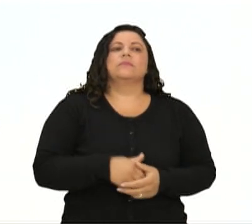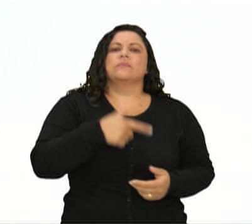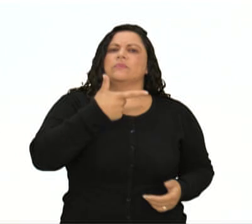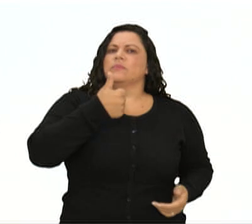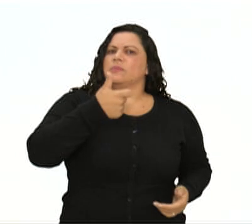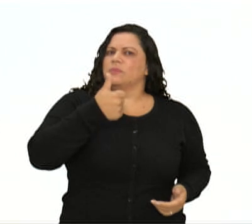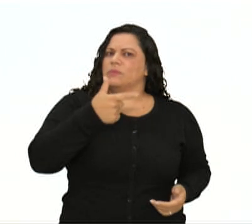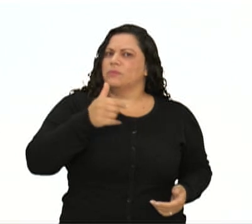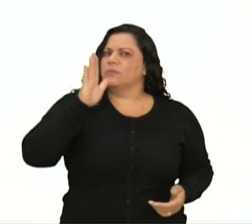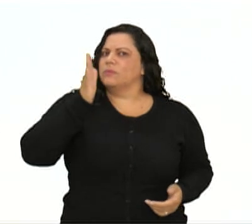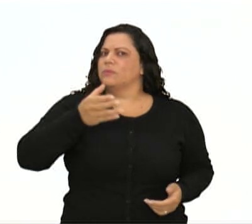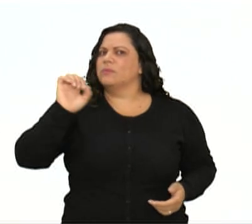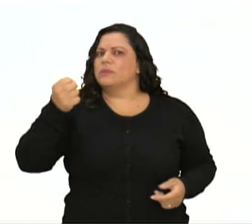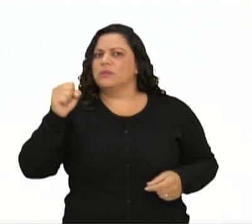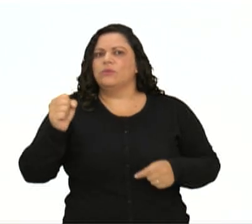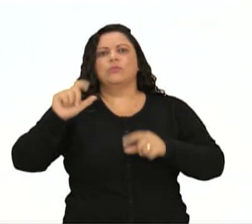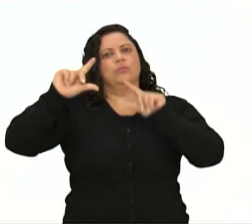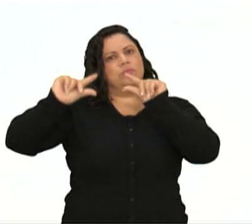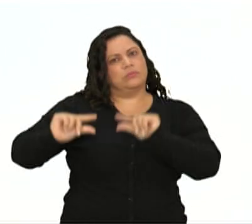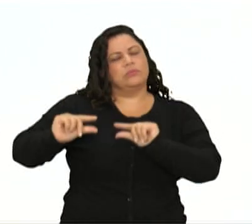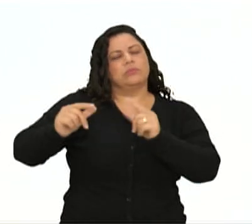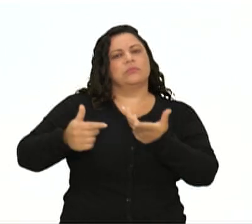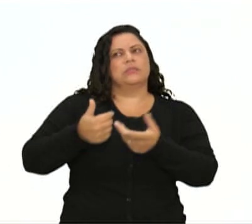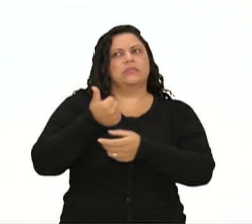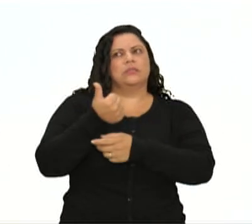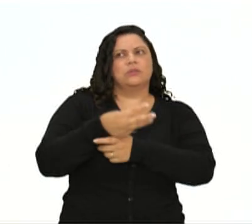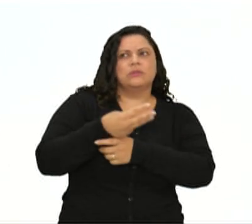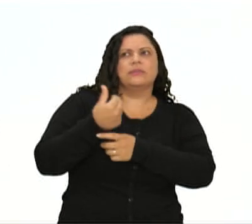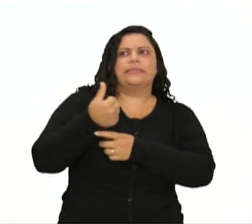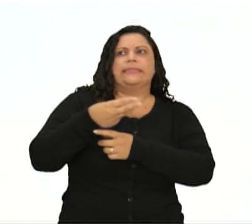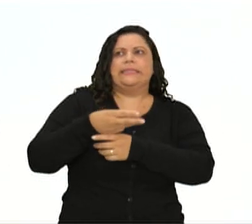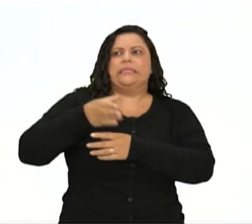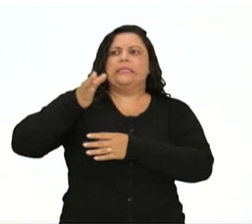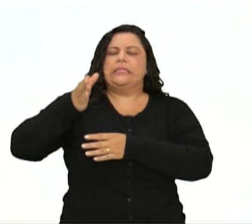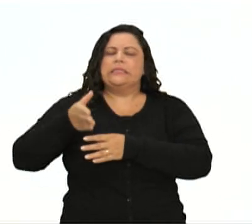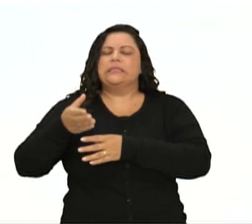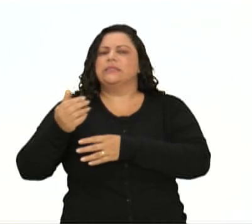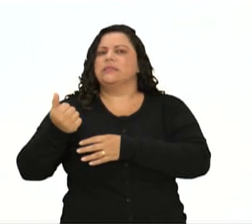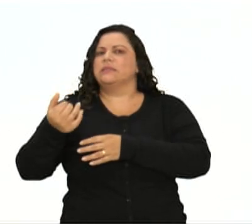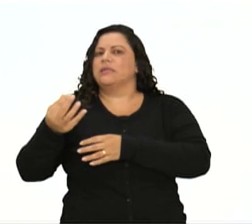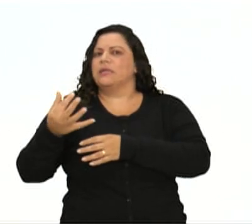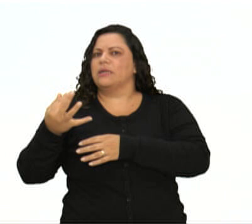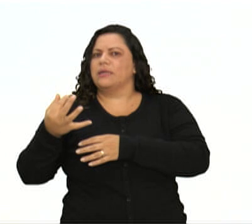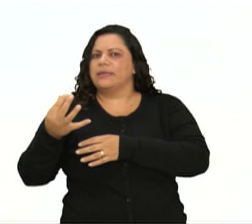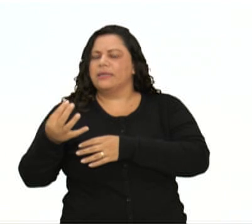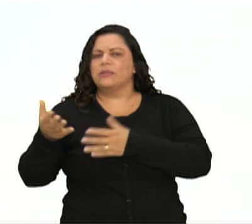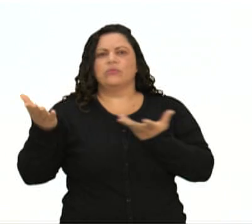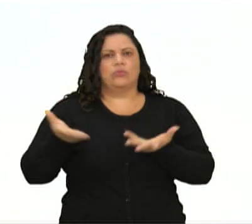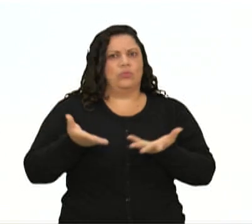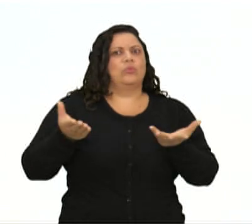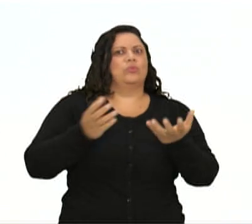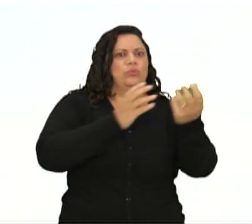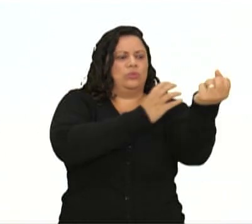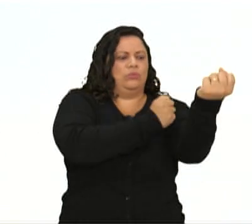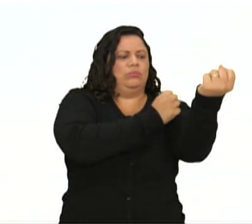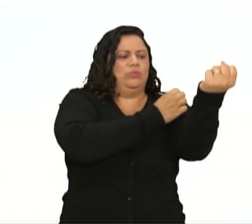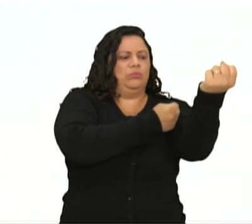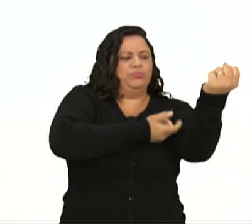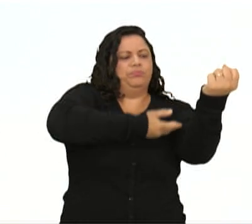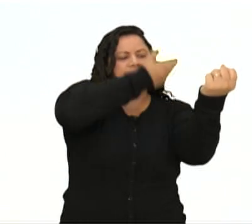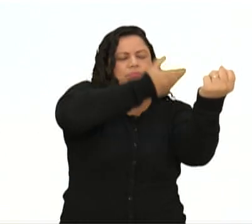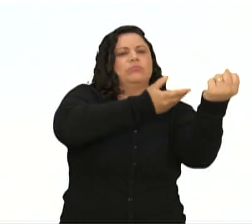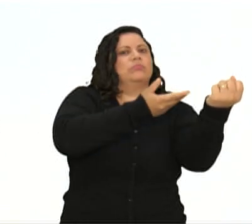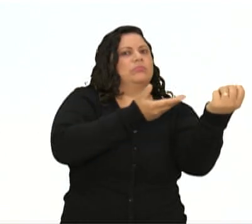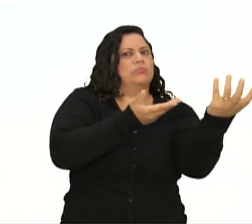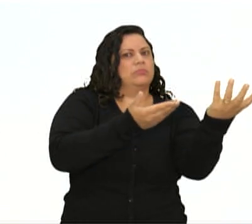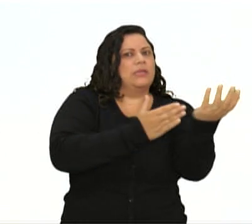por 8, né, acima disso, entre o 13, né, até 14, já é considerada sim pressão alta, mas no